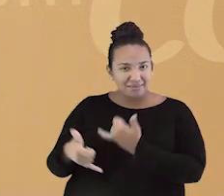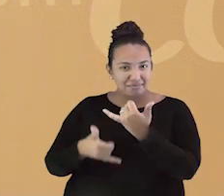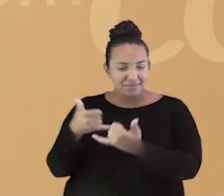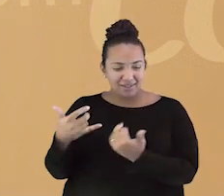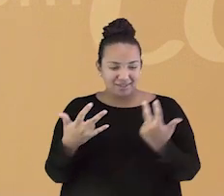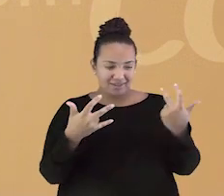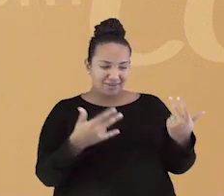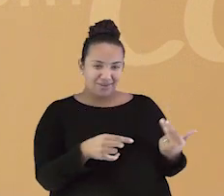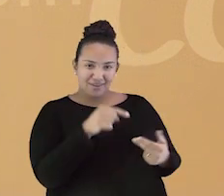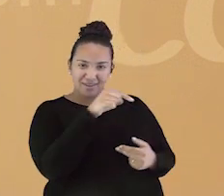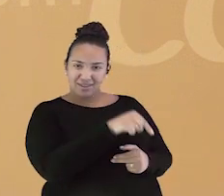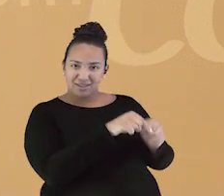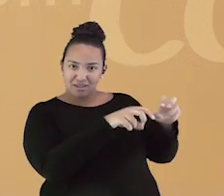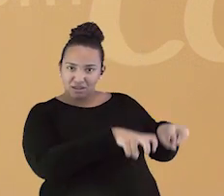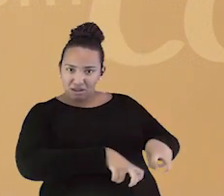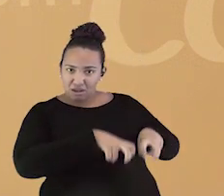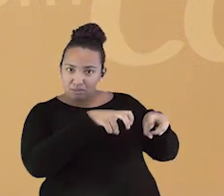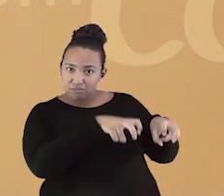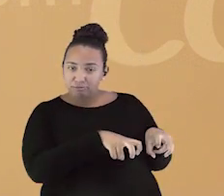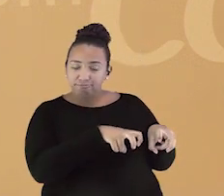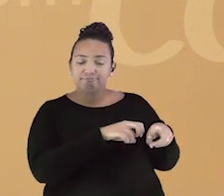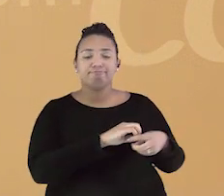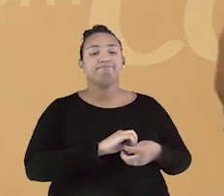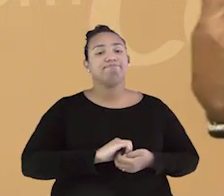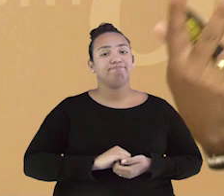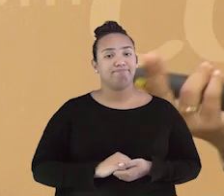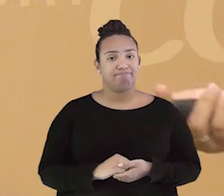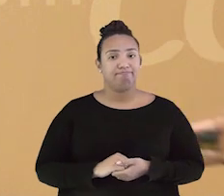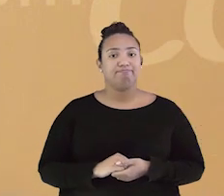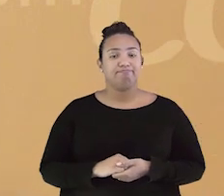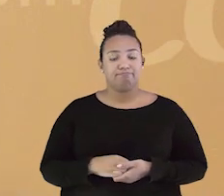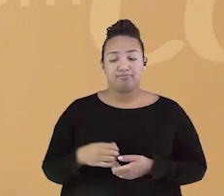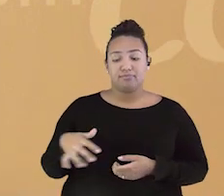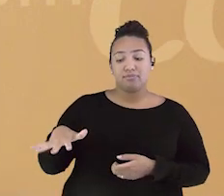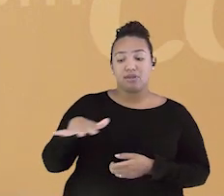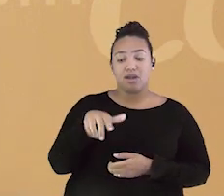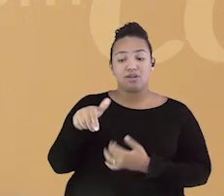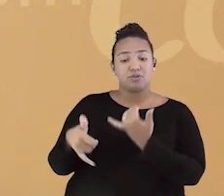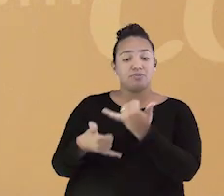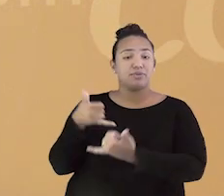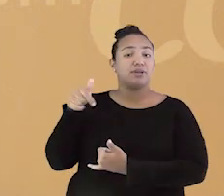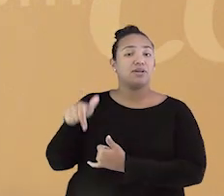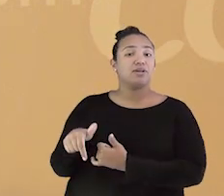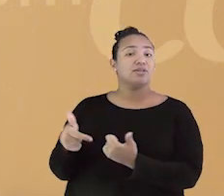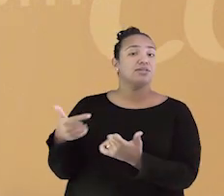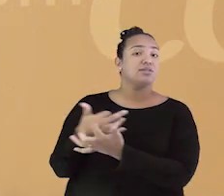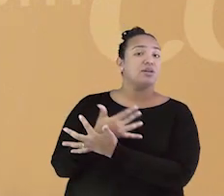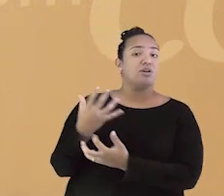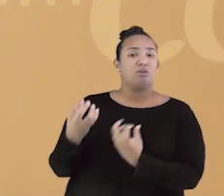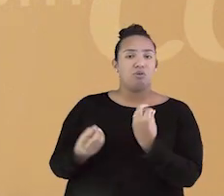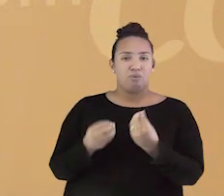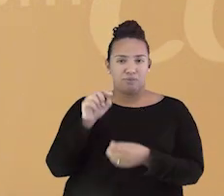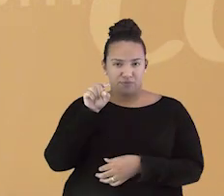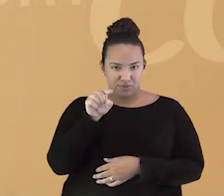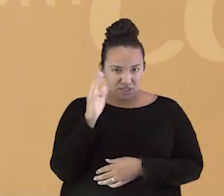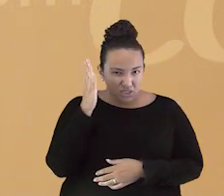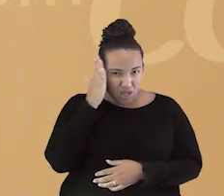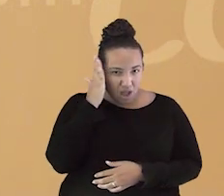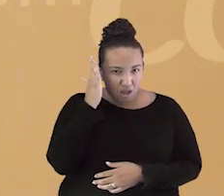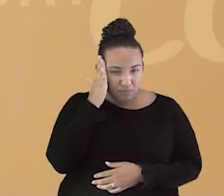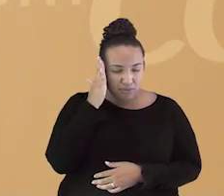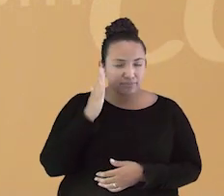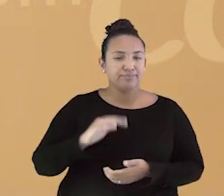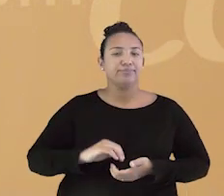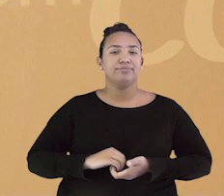campo? Como serão os espaços de brincar na cidade? Você consegue imaginar?